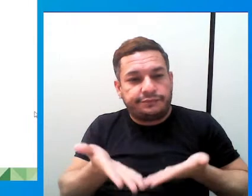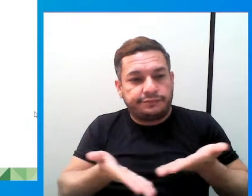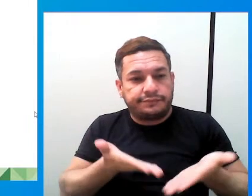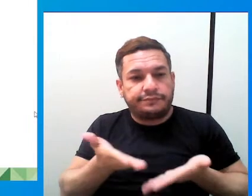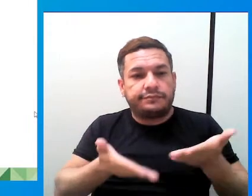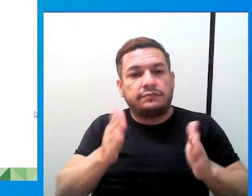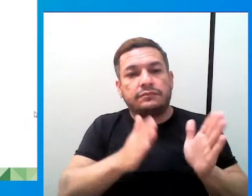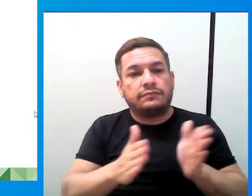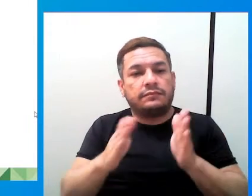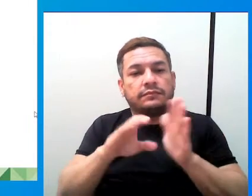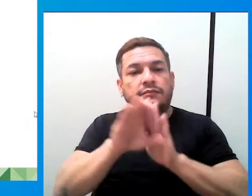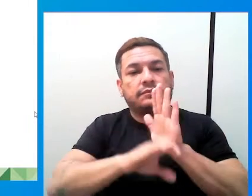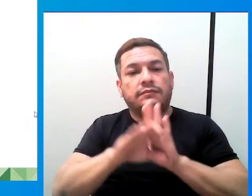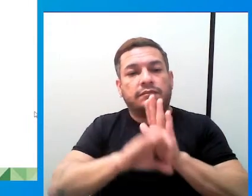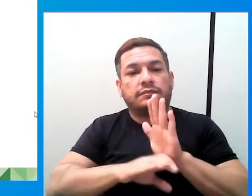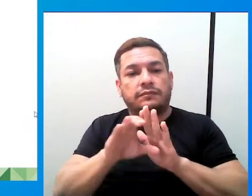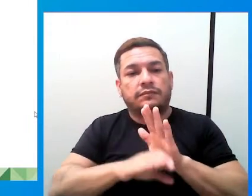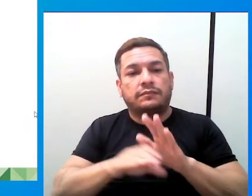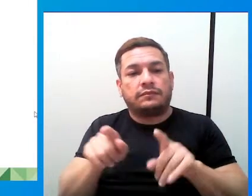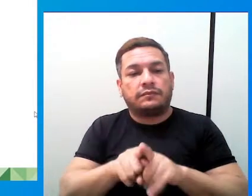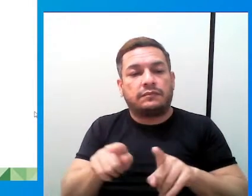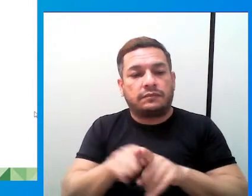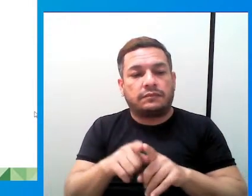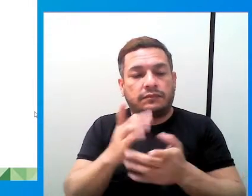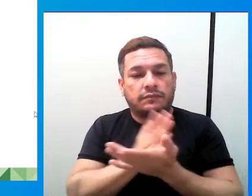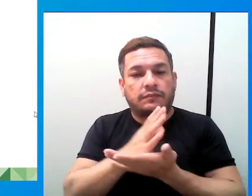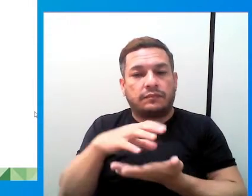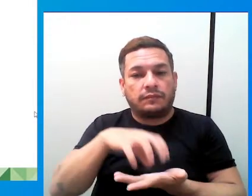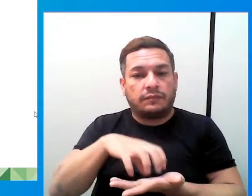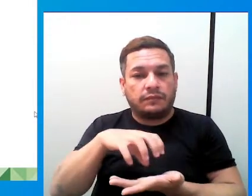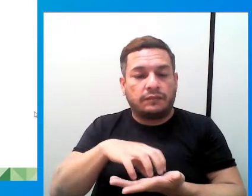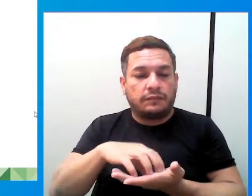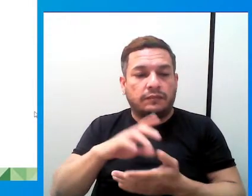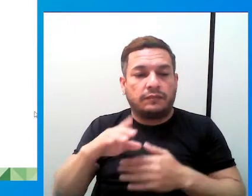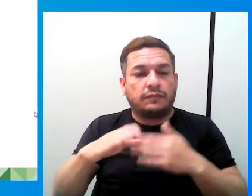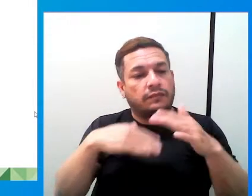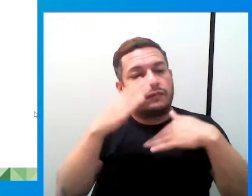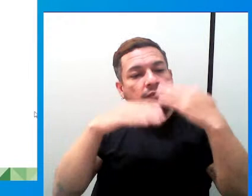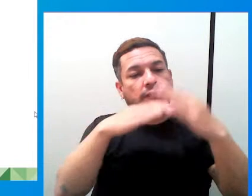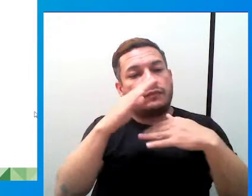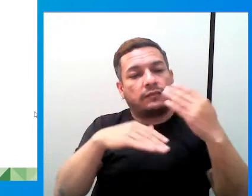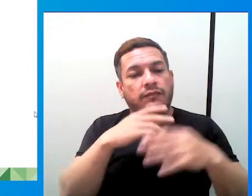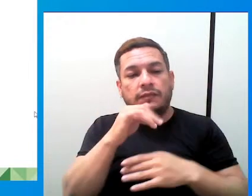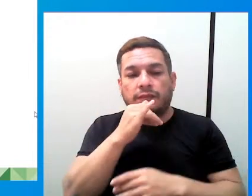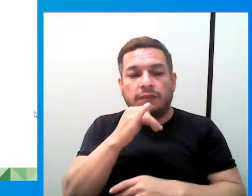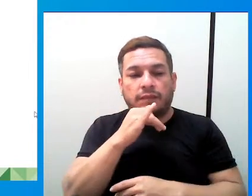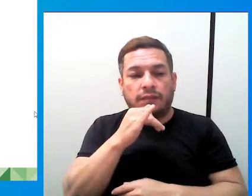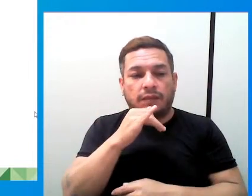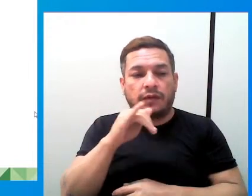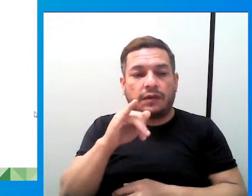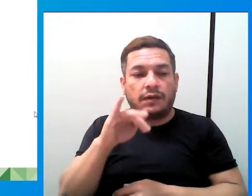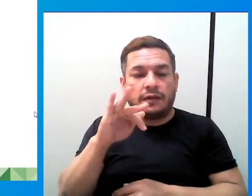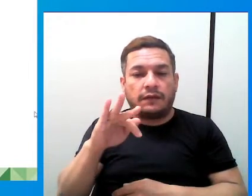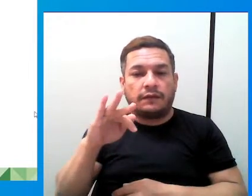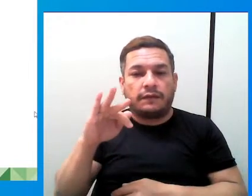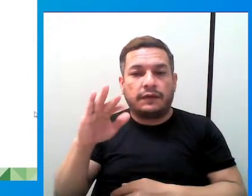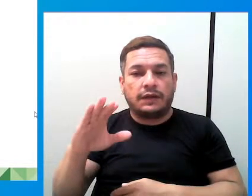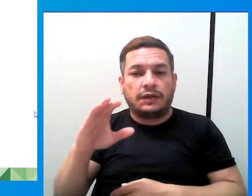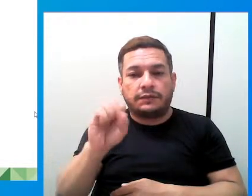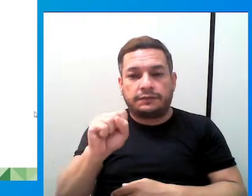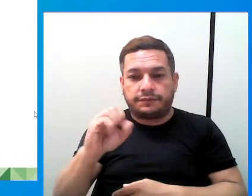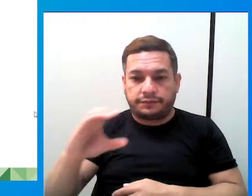fazendo intercâmbio, né, com outras instituições que já estavam mais à frente do IFPA, a exemplo, o IF de Santa